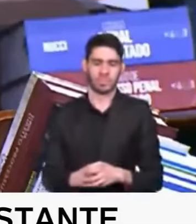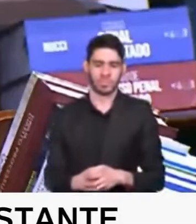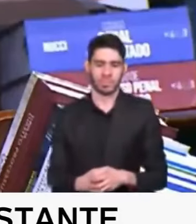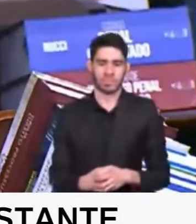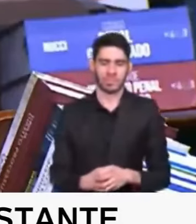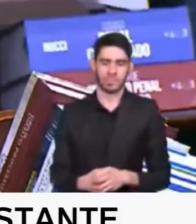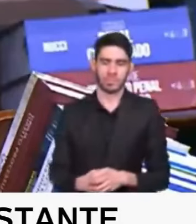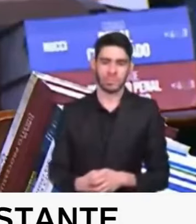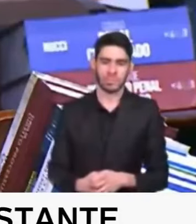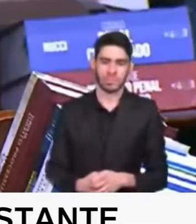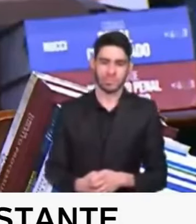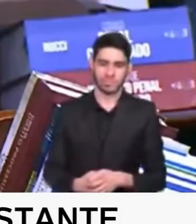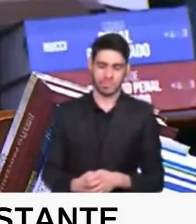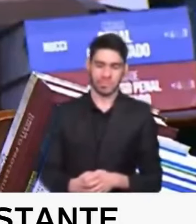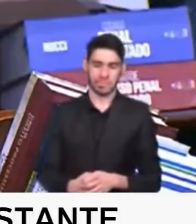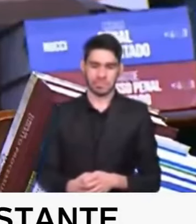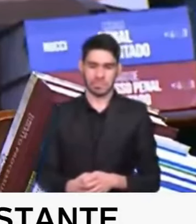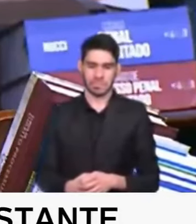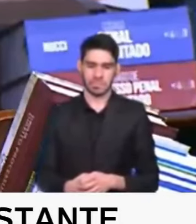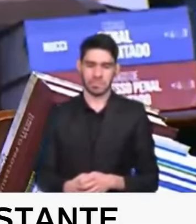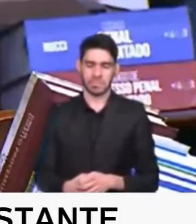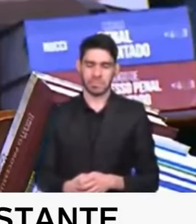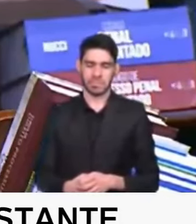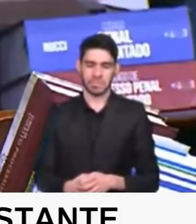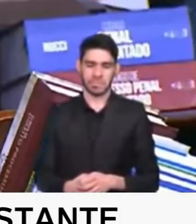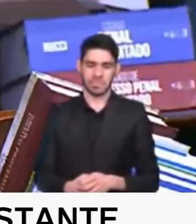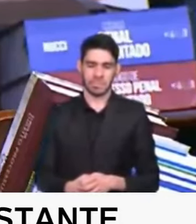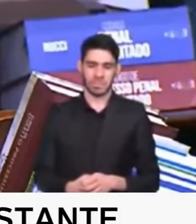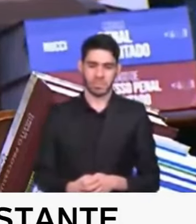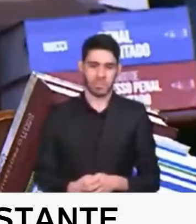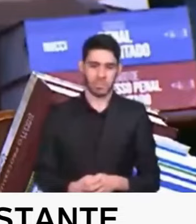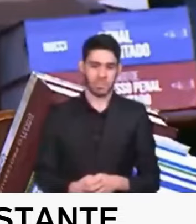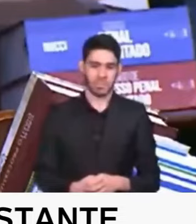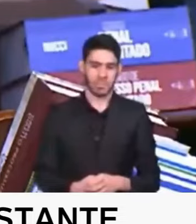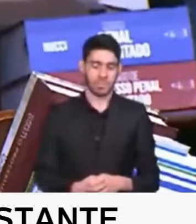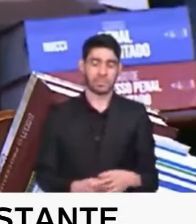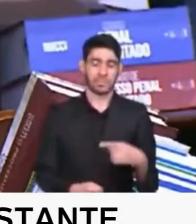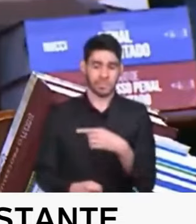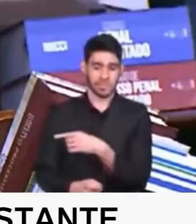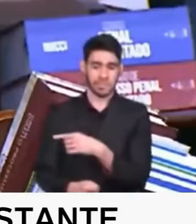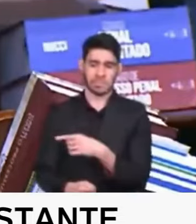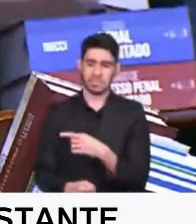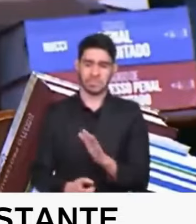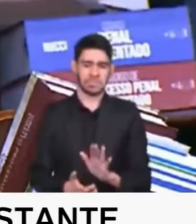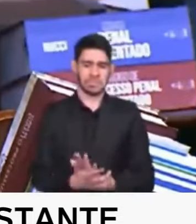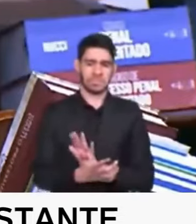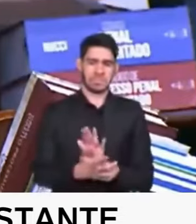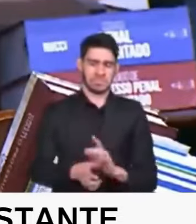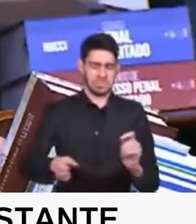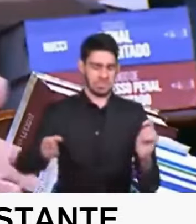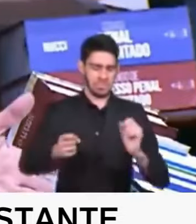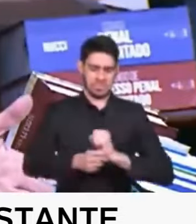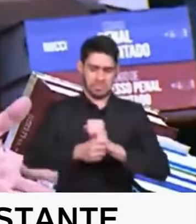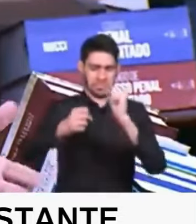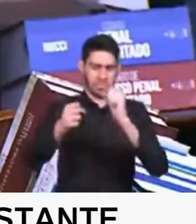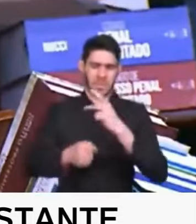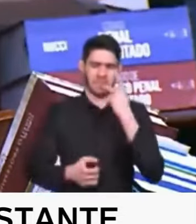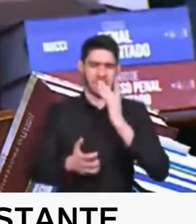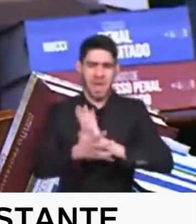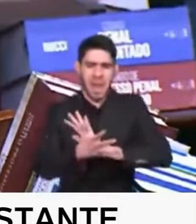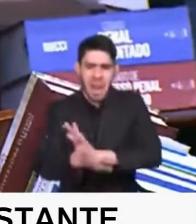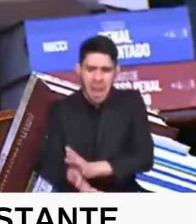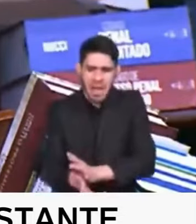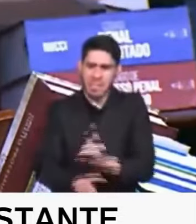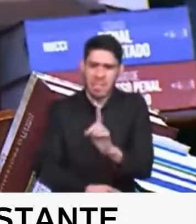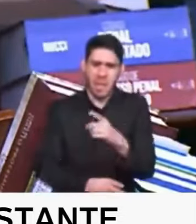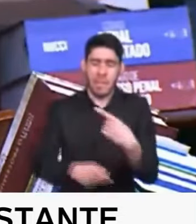incógnita uma pergunta né uma uma dúvida em relação a como seriam tratados novos processos de interesses dessas